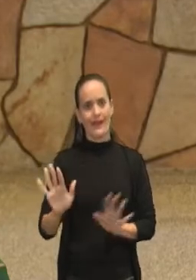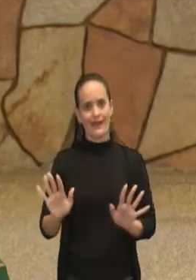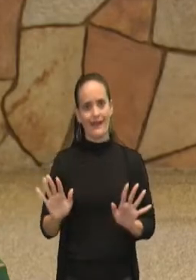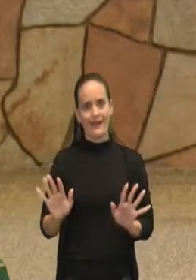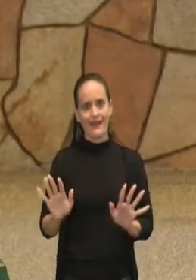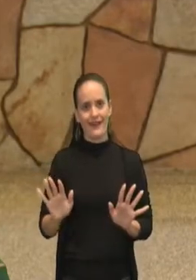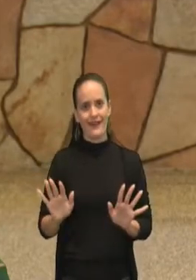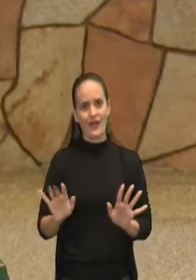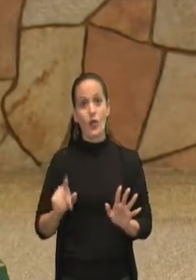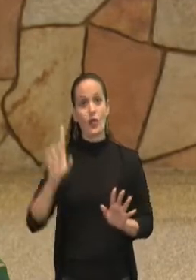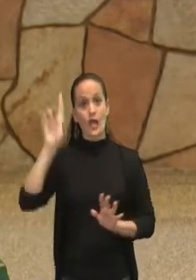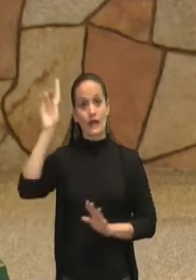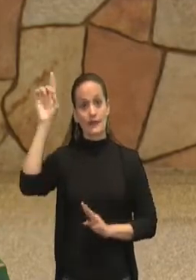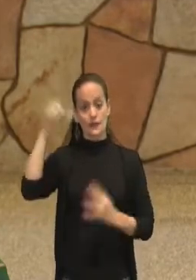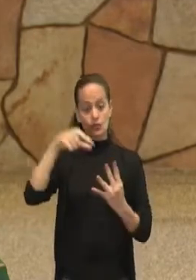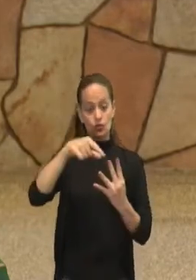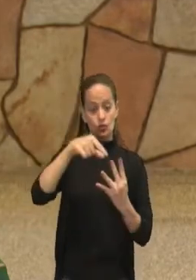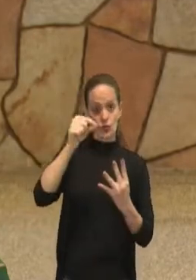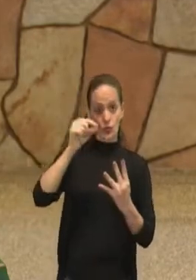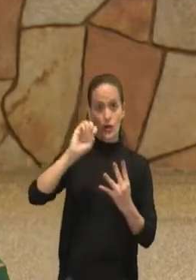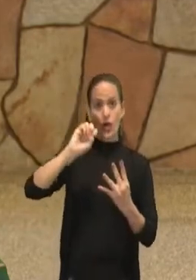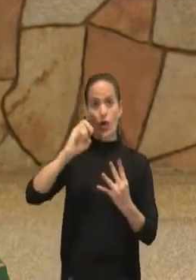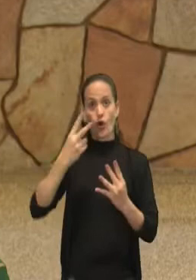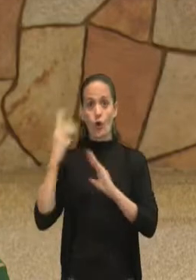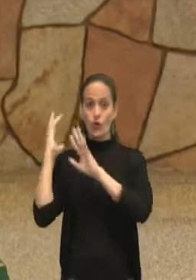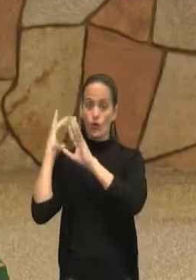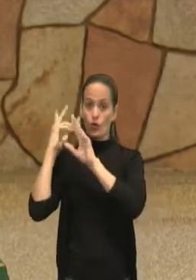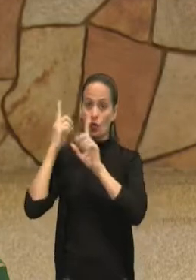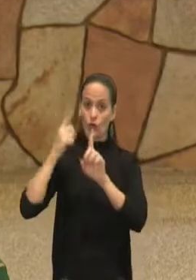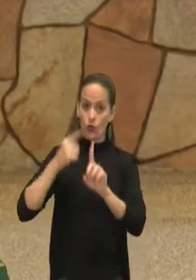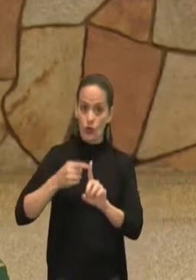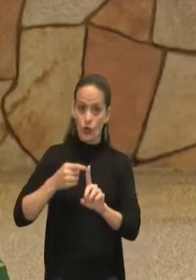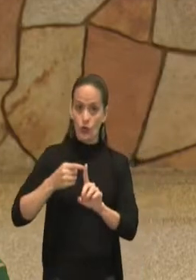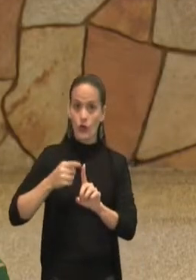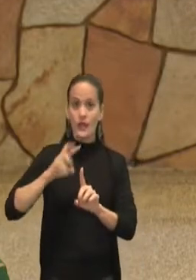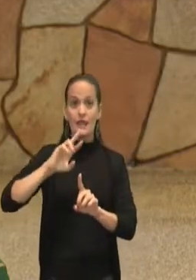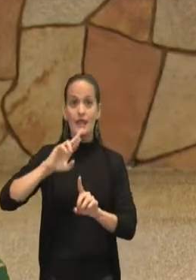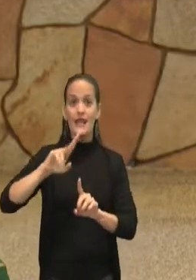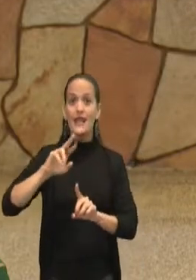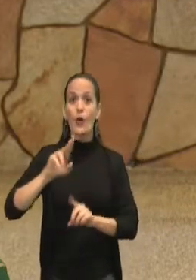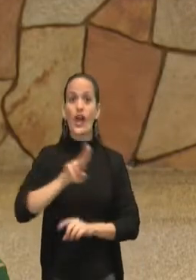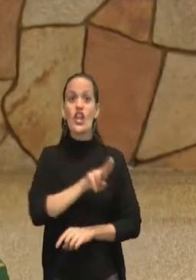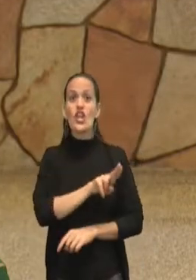O critério para eleição e para predestinação não está em nós.